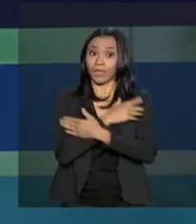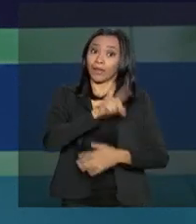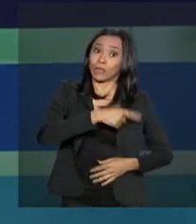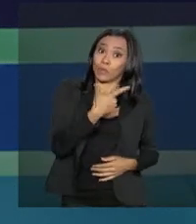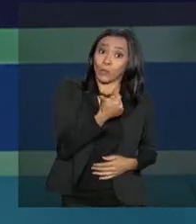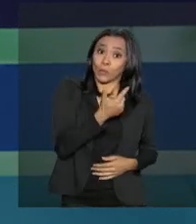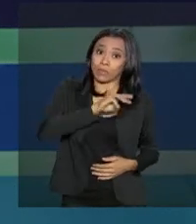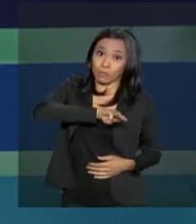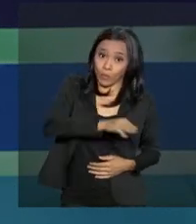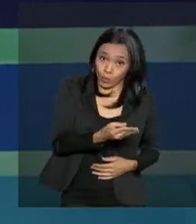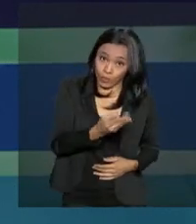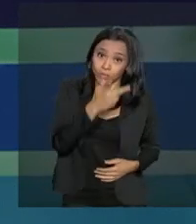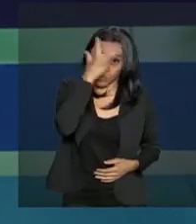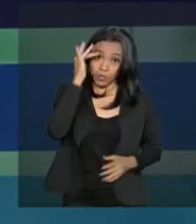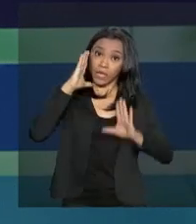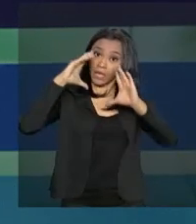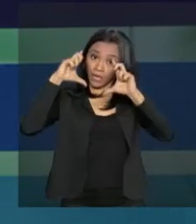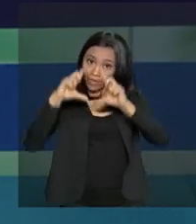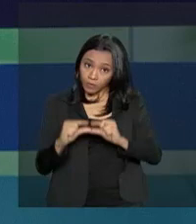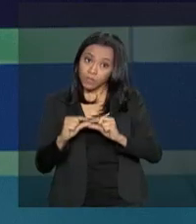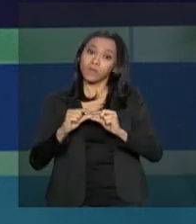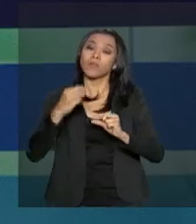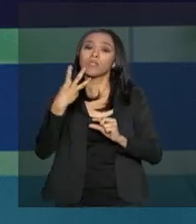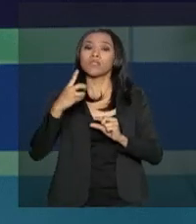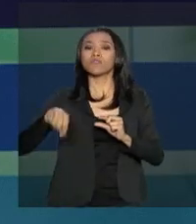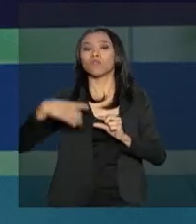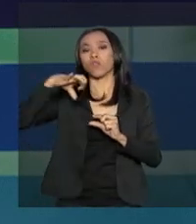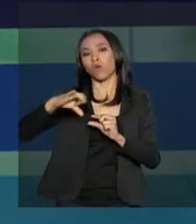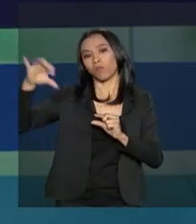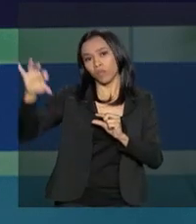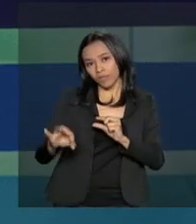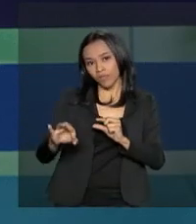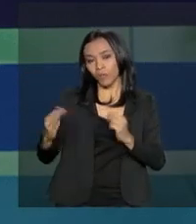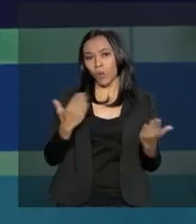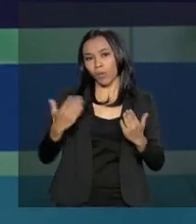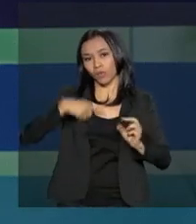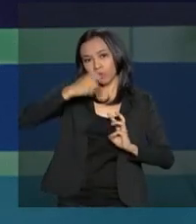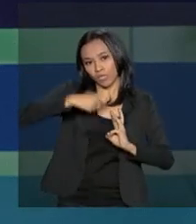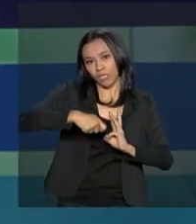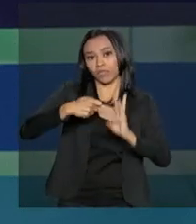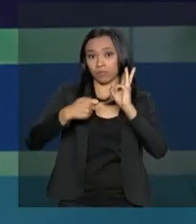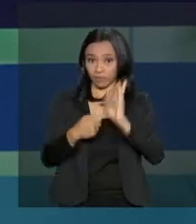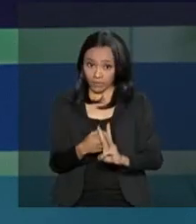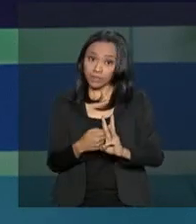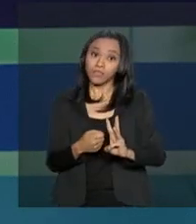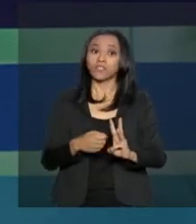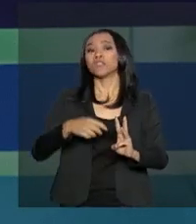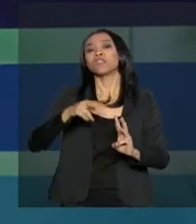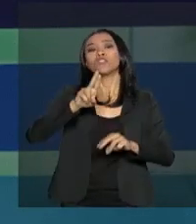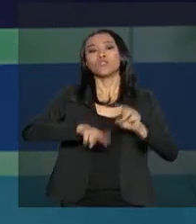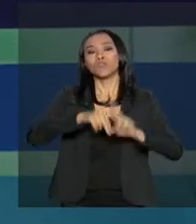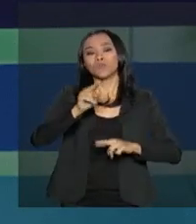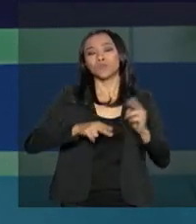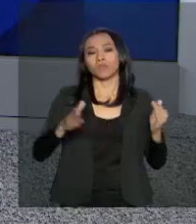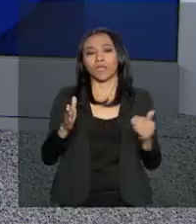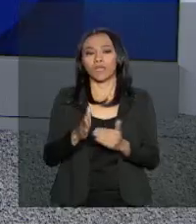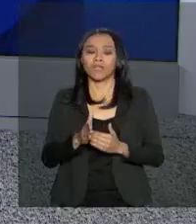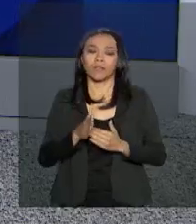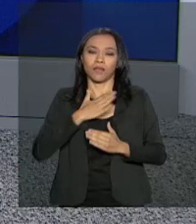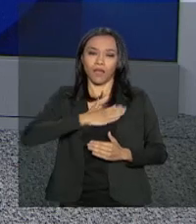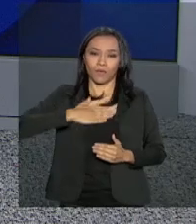pessoas caiu 3,9 por cento em relação ao trimestre de junho a agosto de 2008